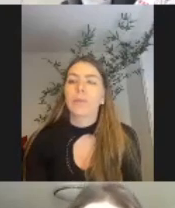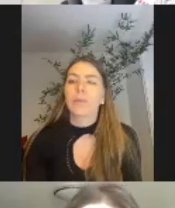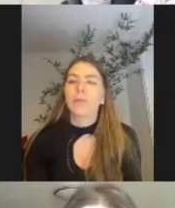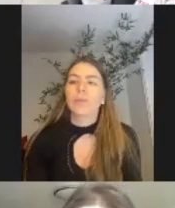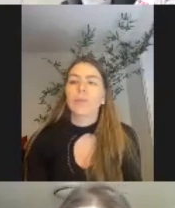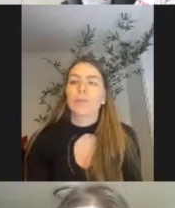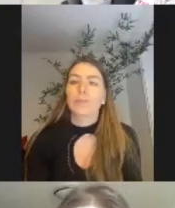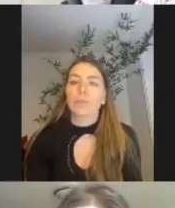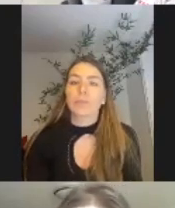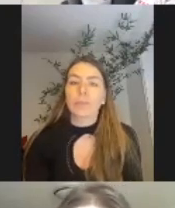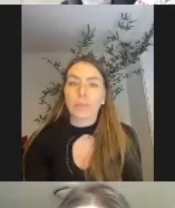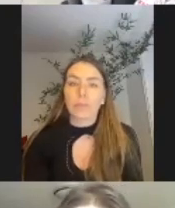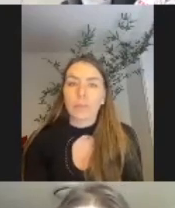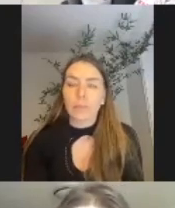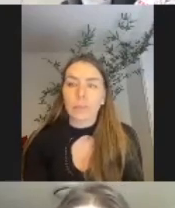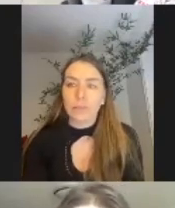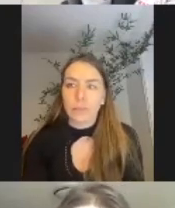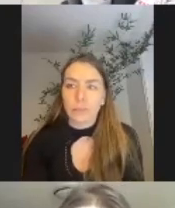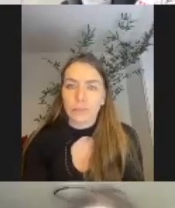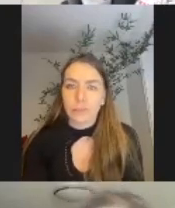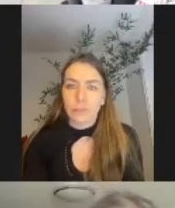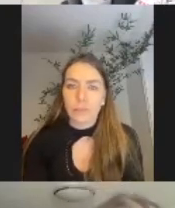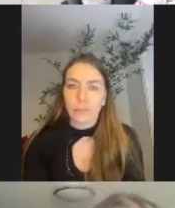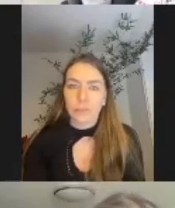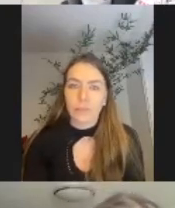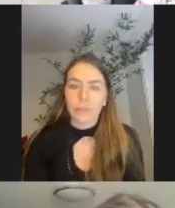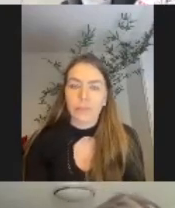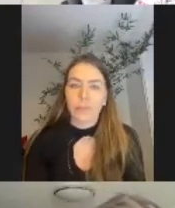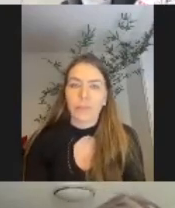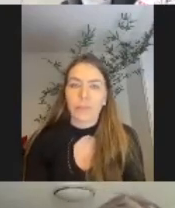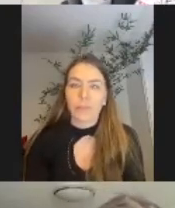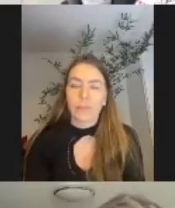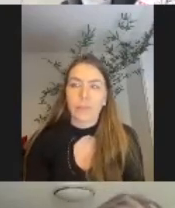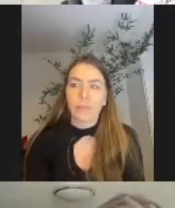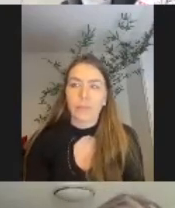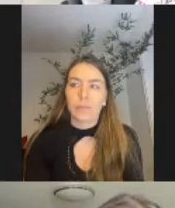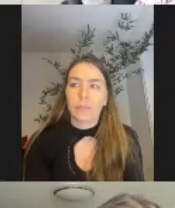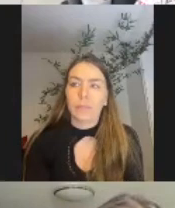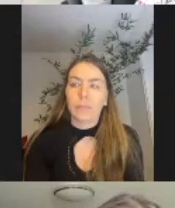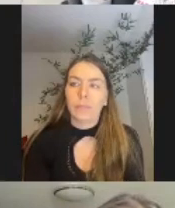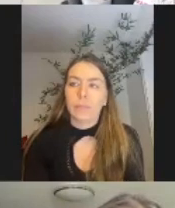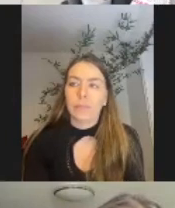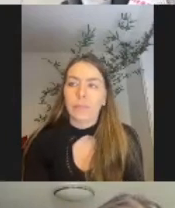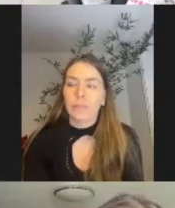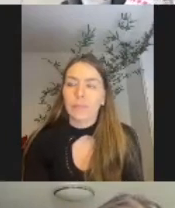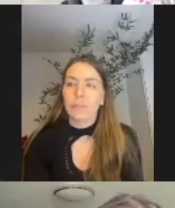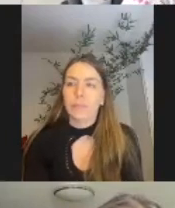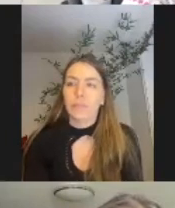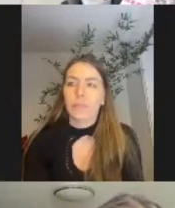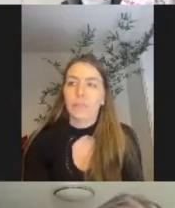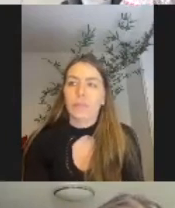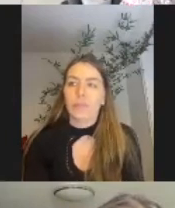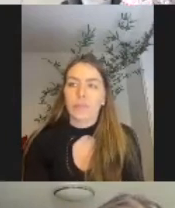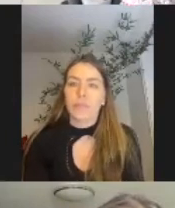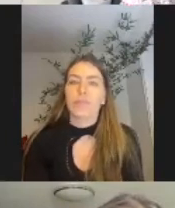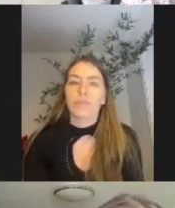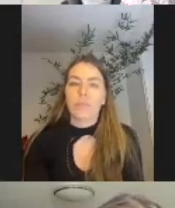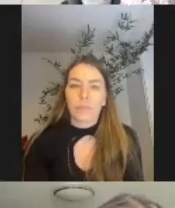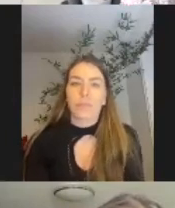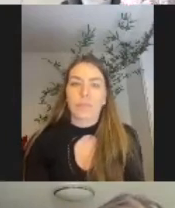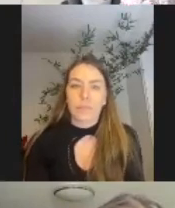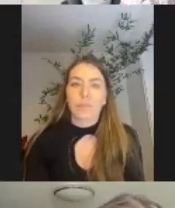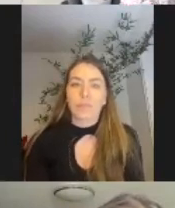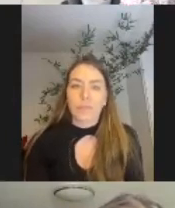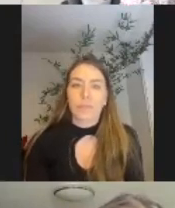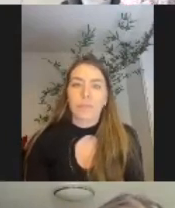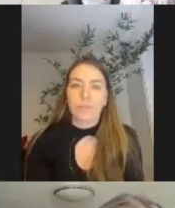maior investimento que você vai precisar fazer, gente, é a farinha de amêndoas, mas nada te impede de fazer um blend de farinhas. Tá, o